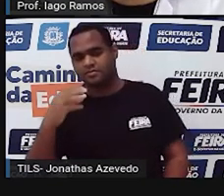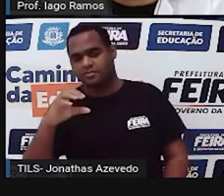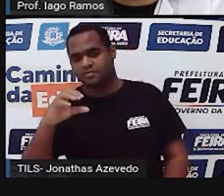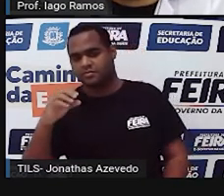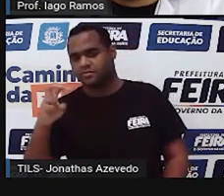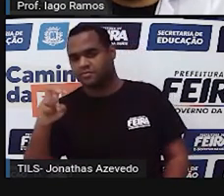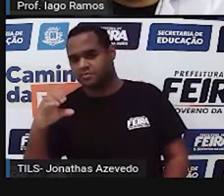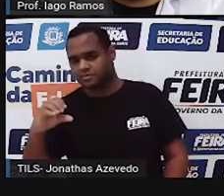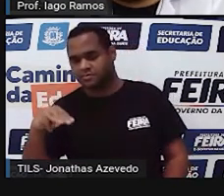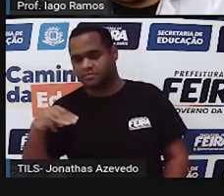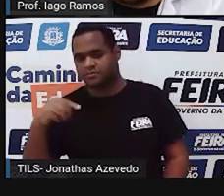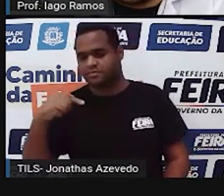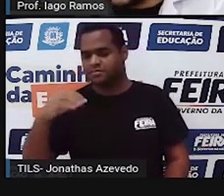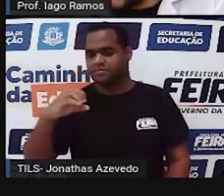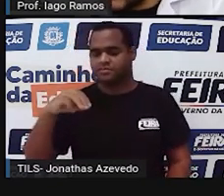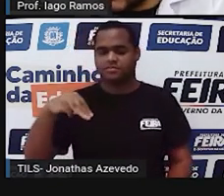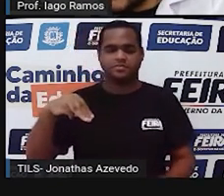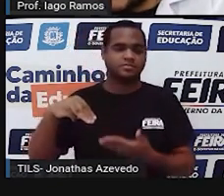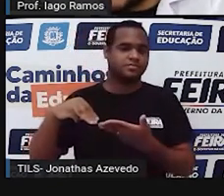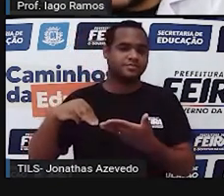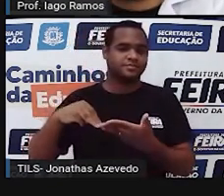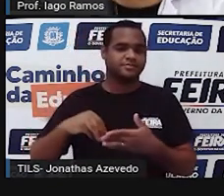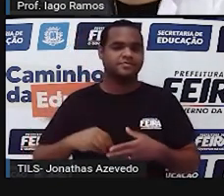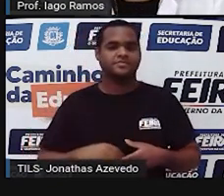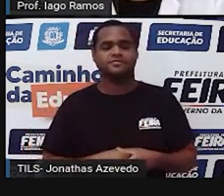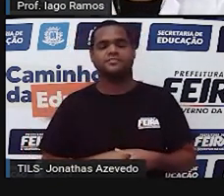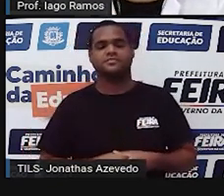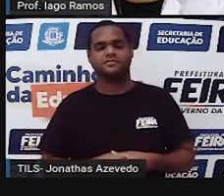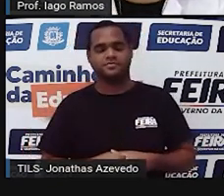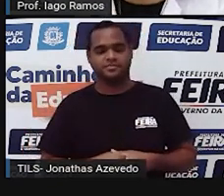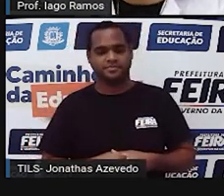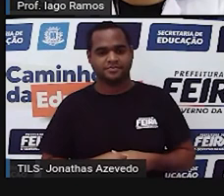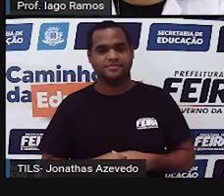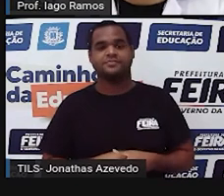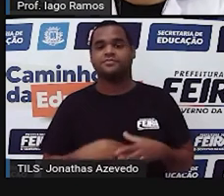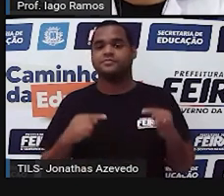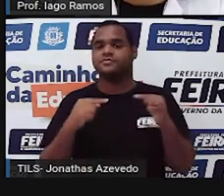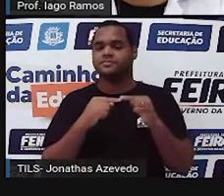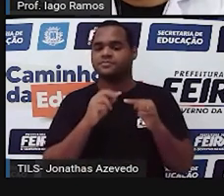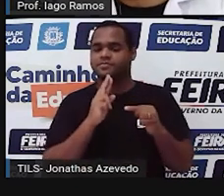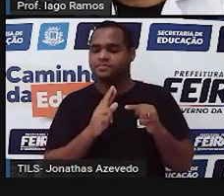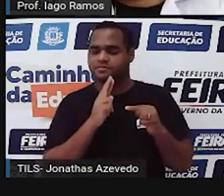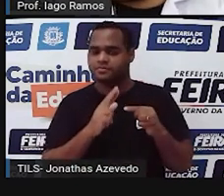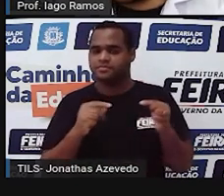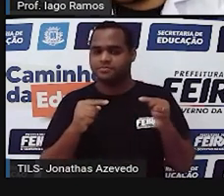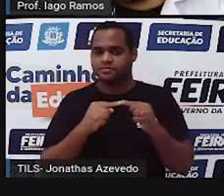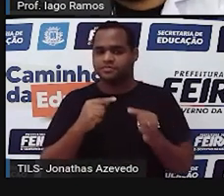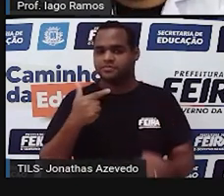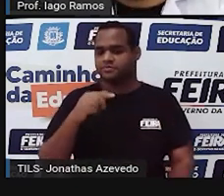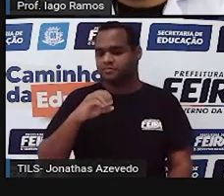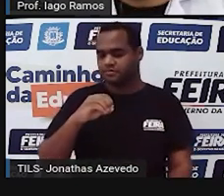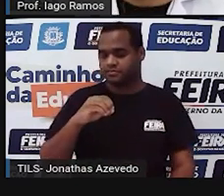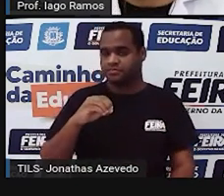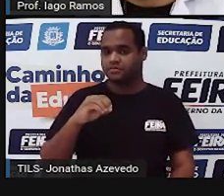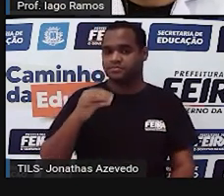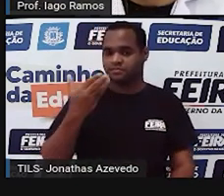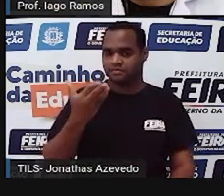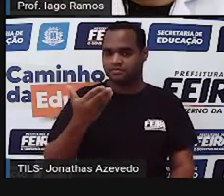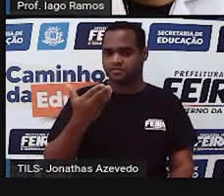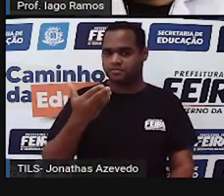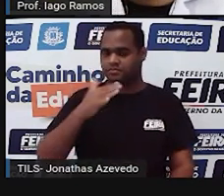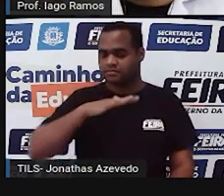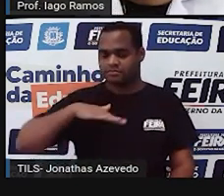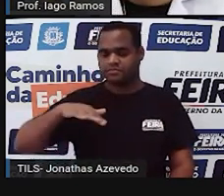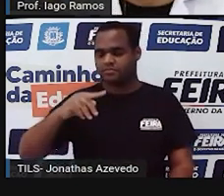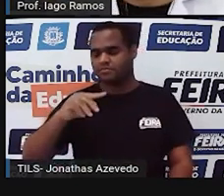5 cm e 7 centímetros a resposta é o perímetro dando 20 o perímetro